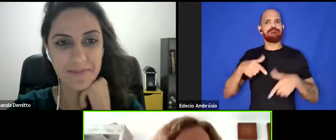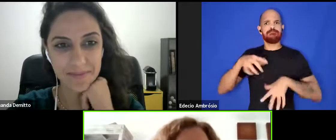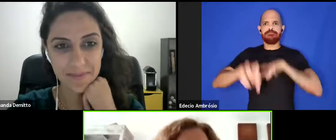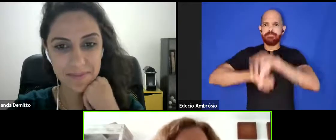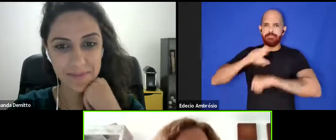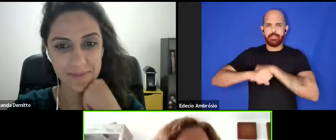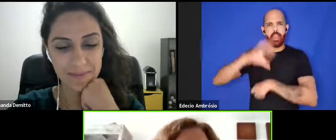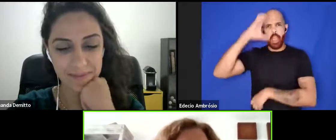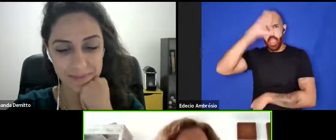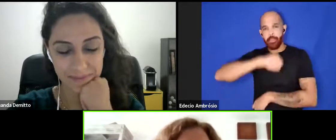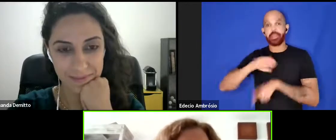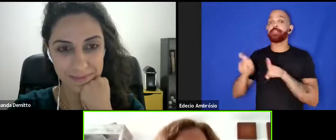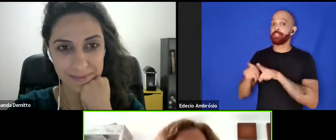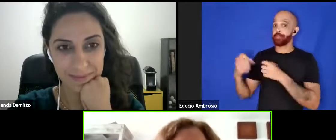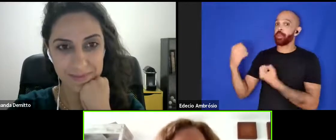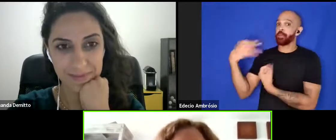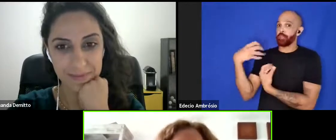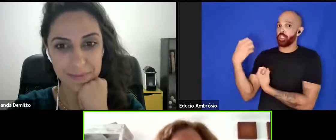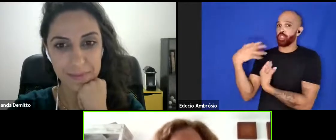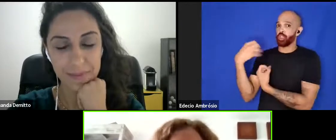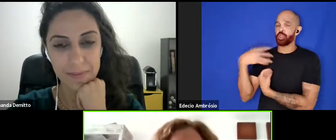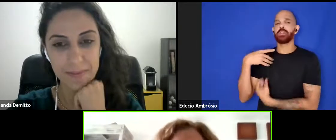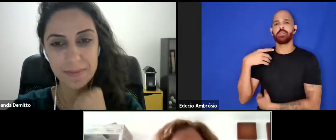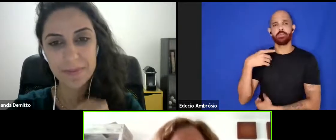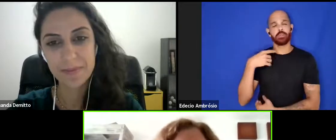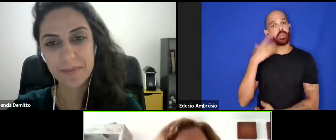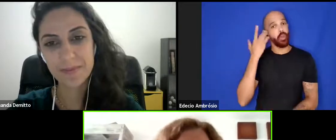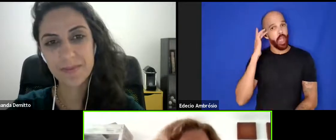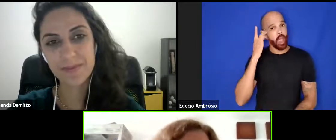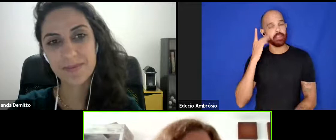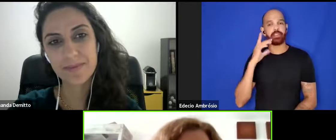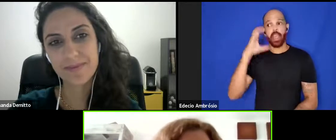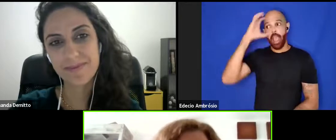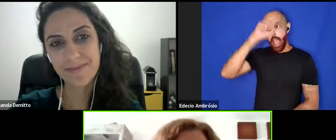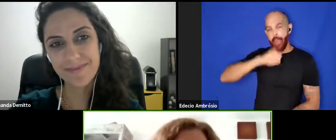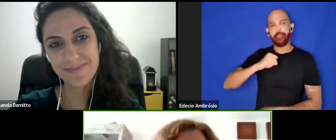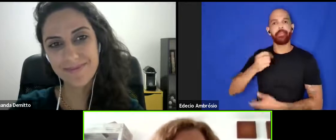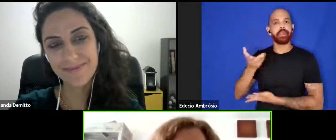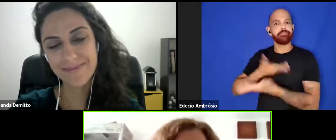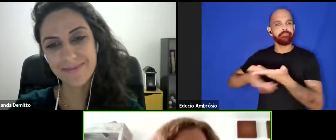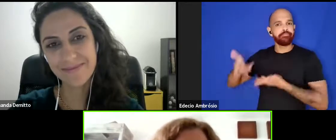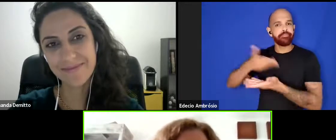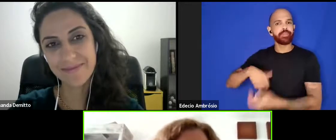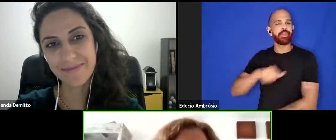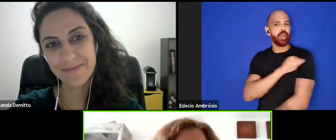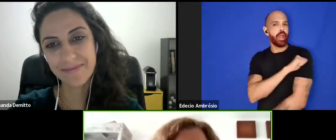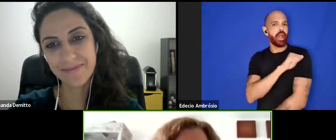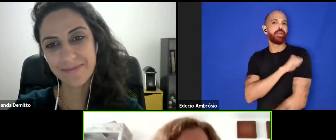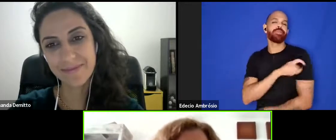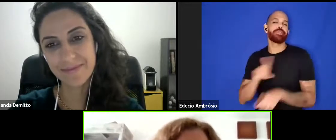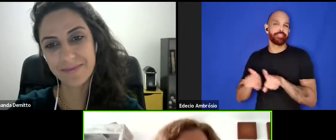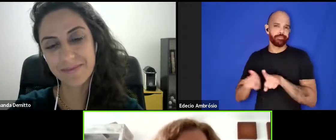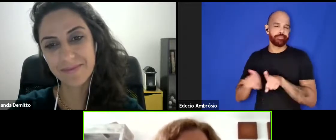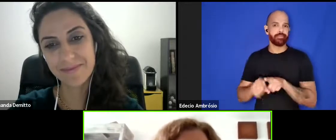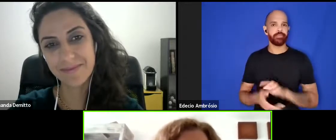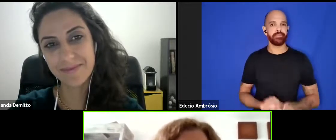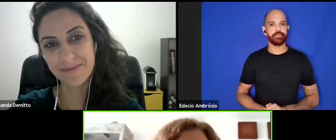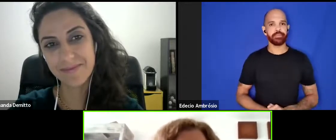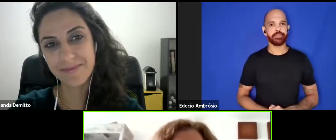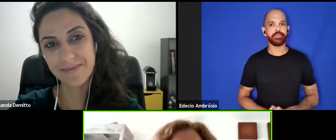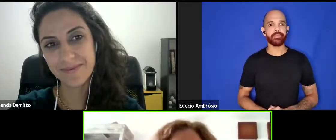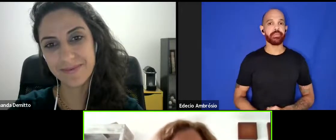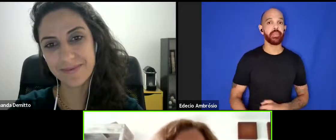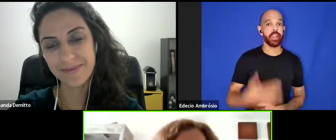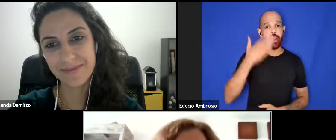também me ensinou muito, porque eu acho que a gente aprende muito com os alunos que a gente tem também. E gostaria de agradecer ao